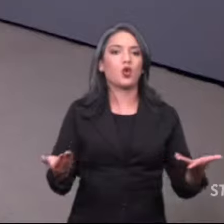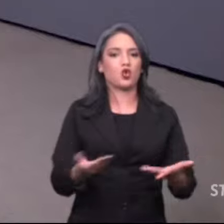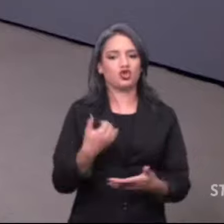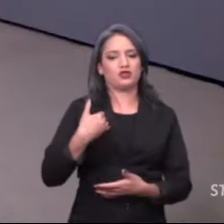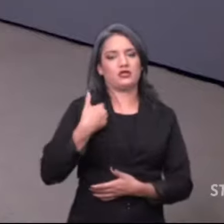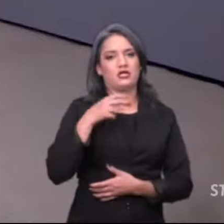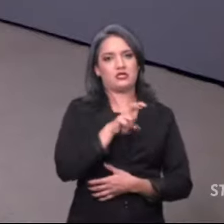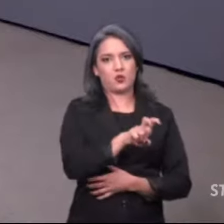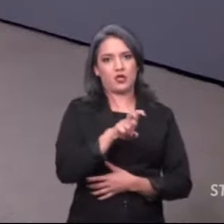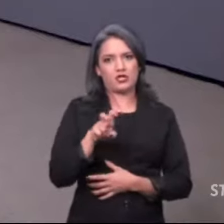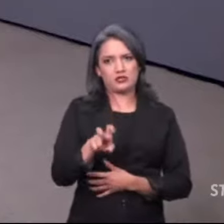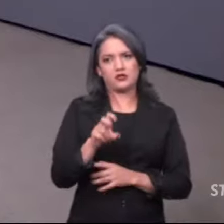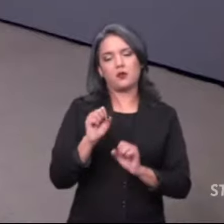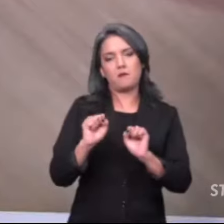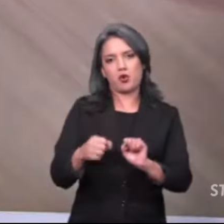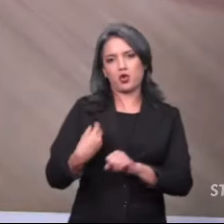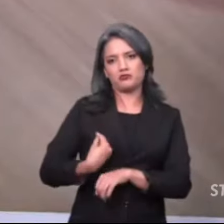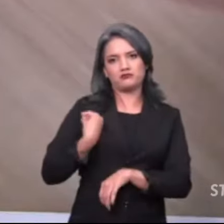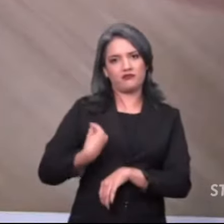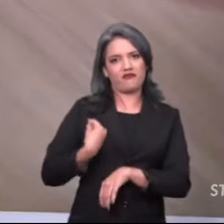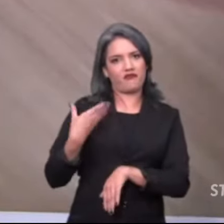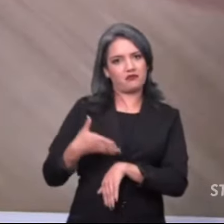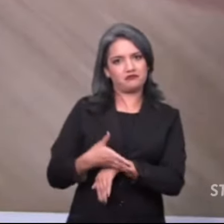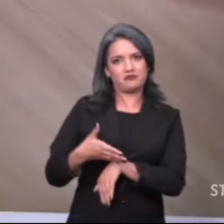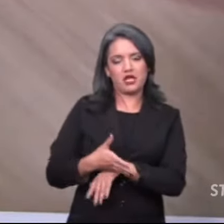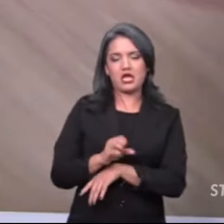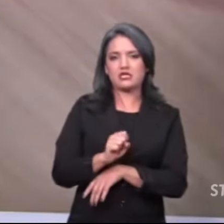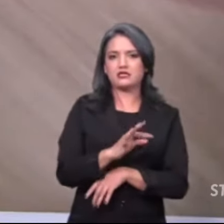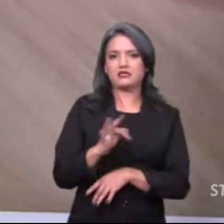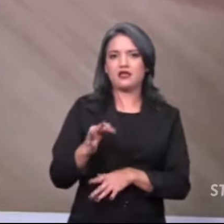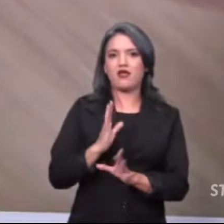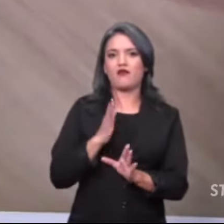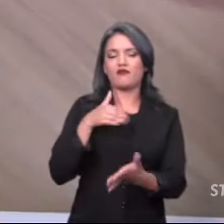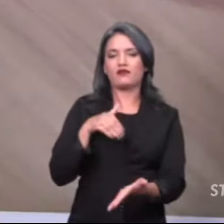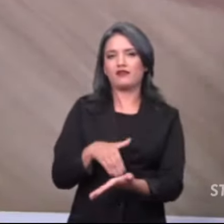anos, ele pode ficar no Supremo durante 20 anos e se aposentar com